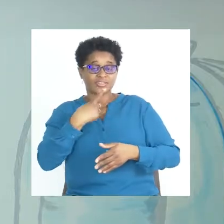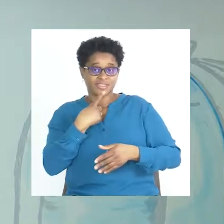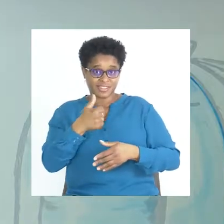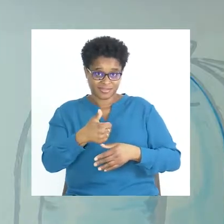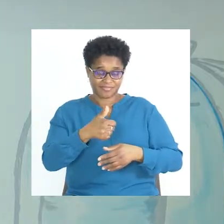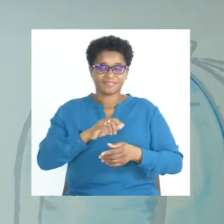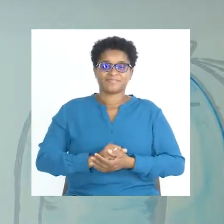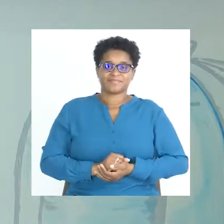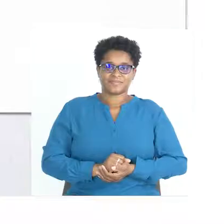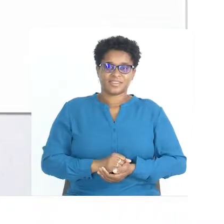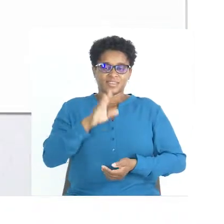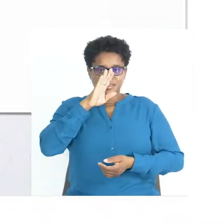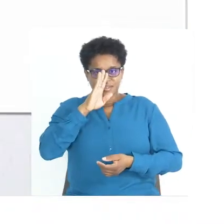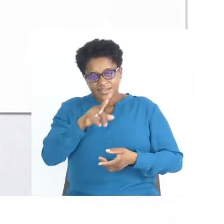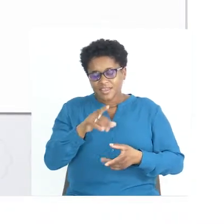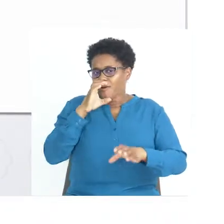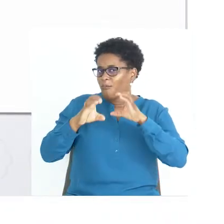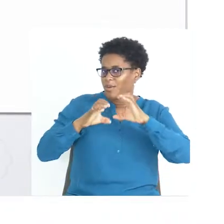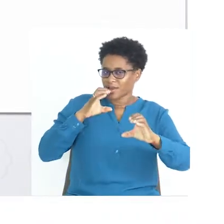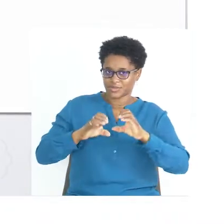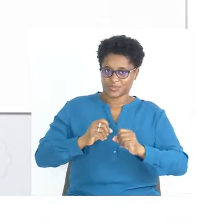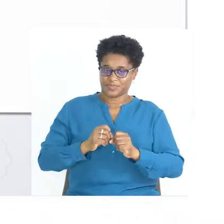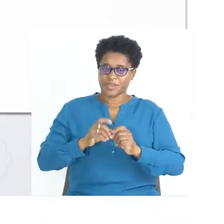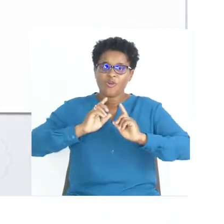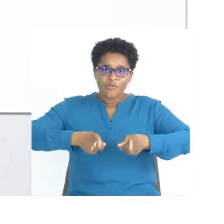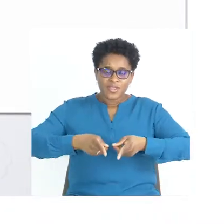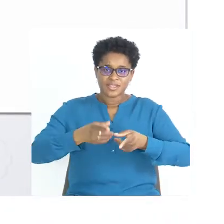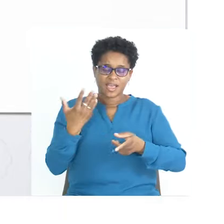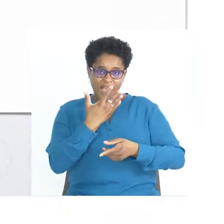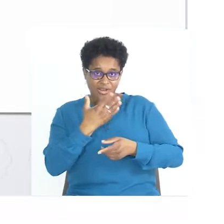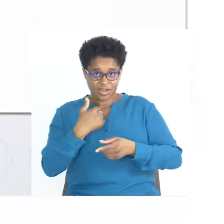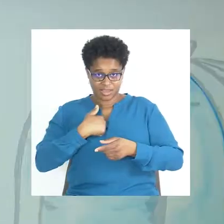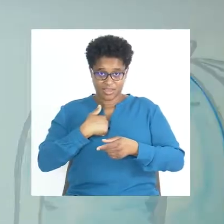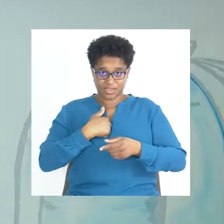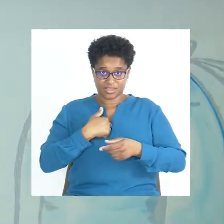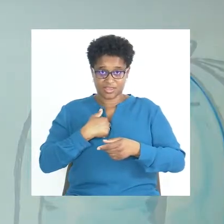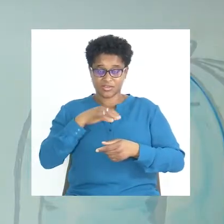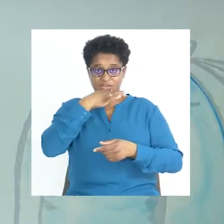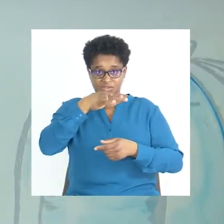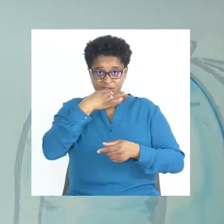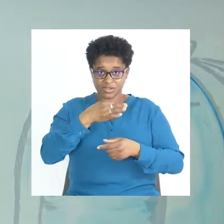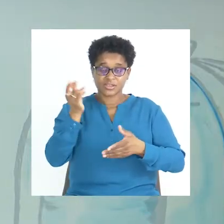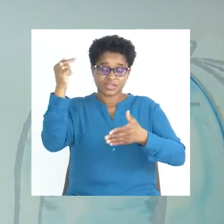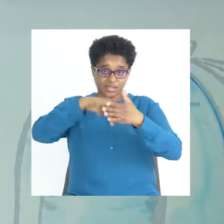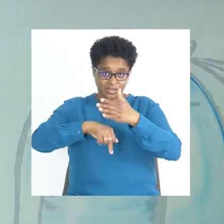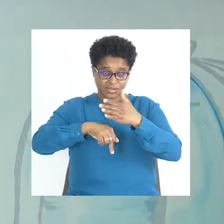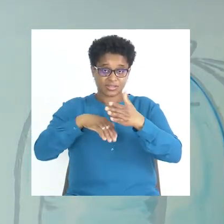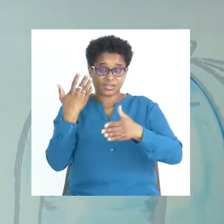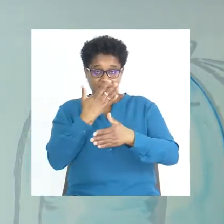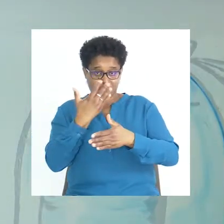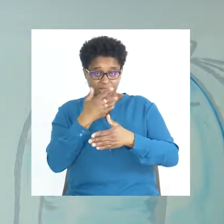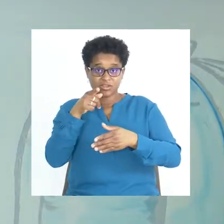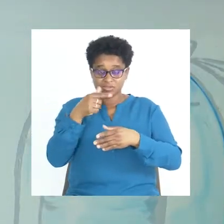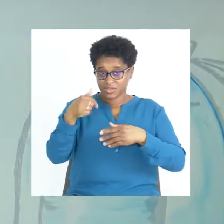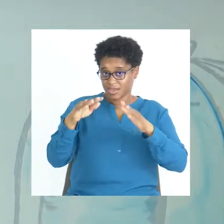Combinado? Está-se bem. Circunstâncias da comunicação. Ao começar a aula, eu disse que eu estava aqui na sala de aula, tu estavas em